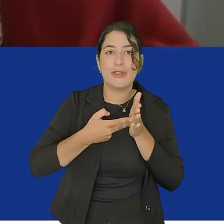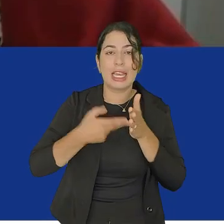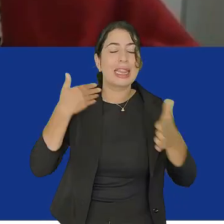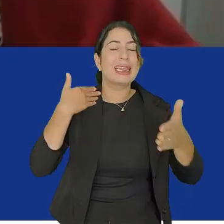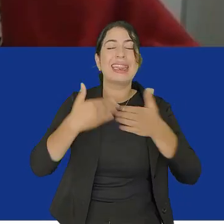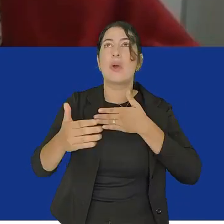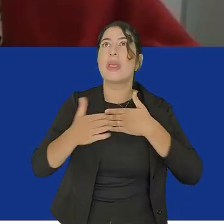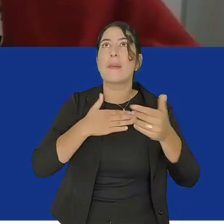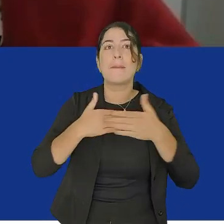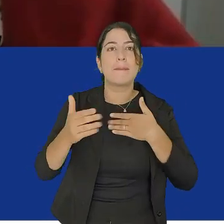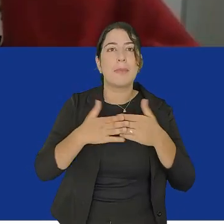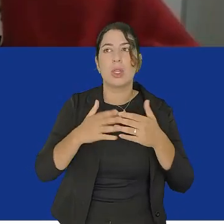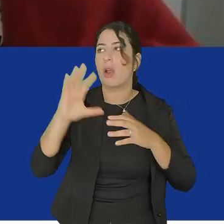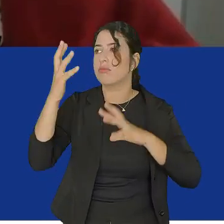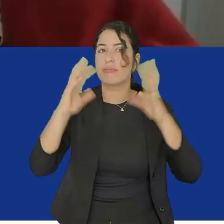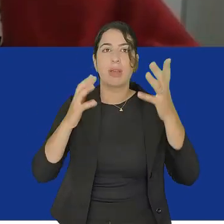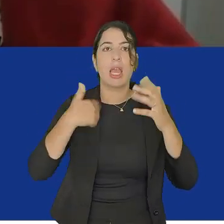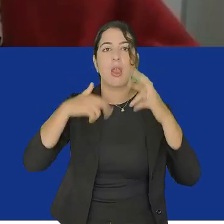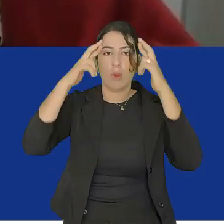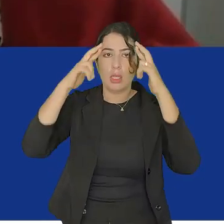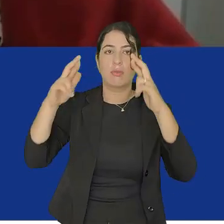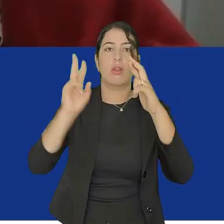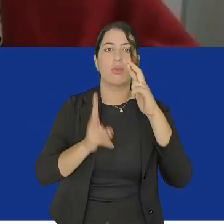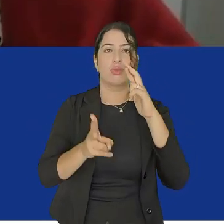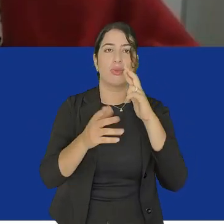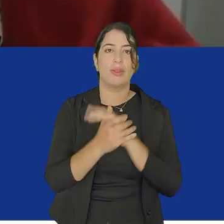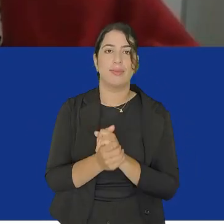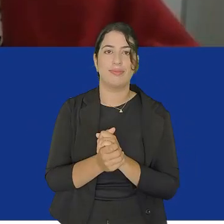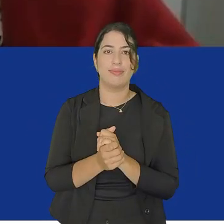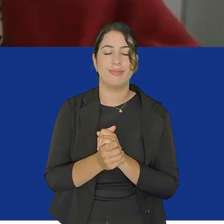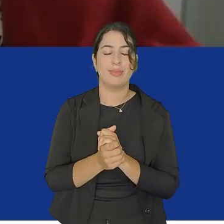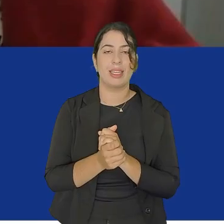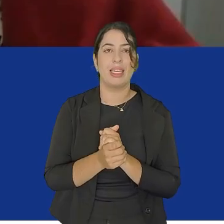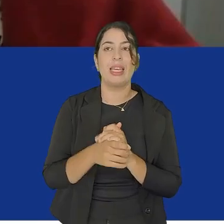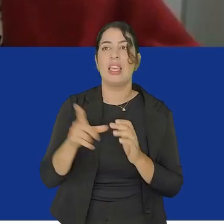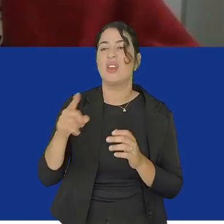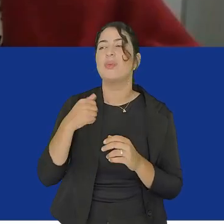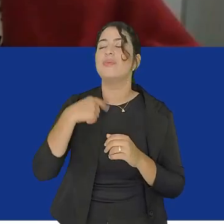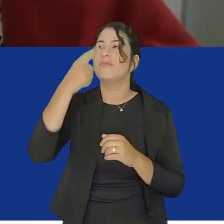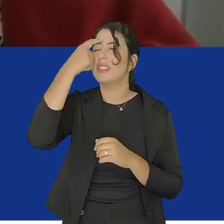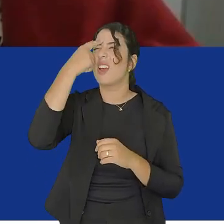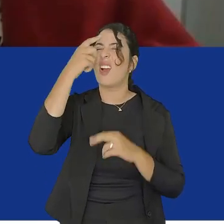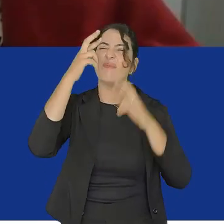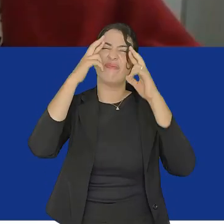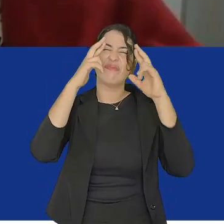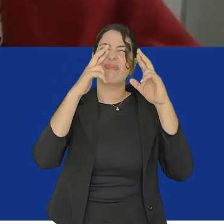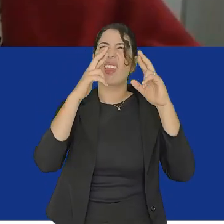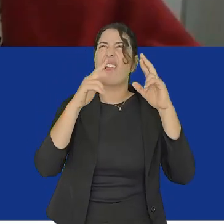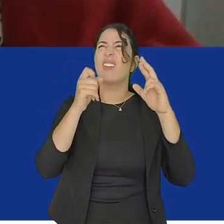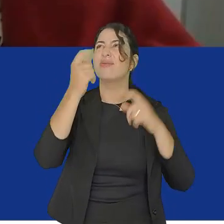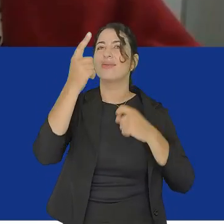que aconteça, o respeito é inegociável. Não dá para negociar essa condição